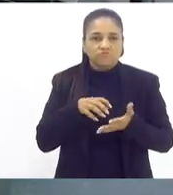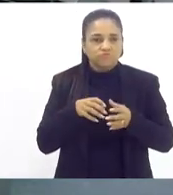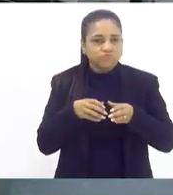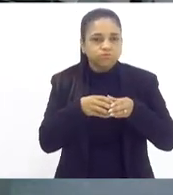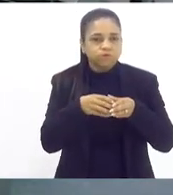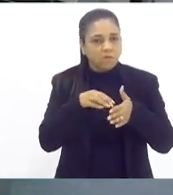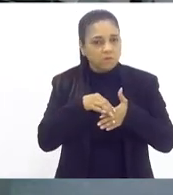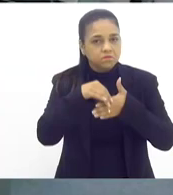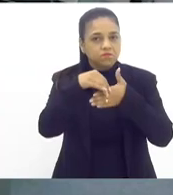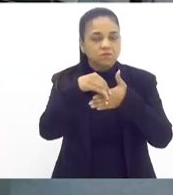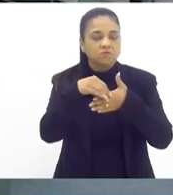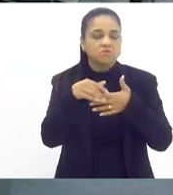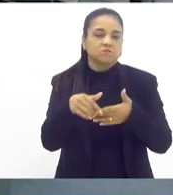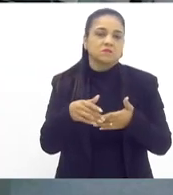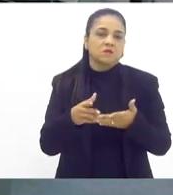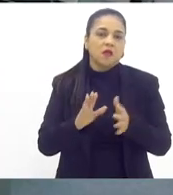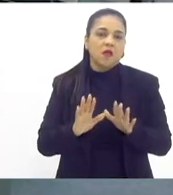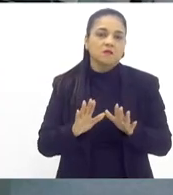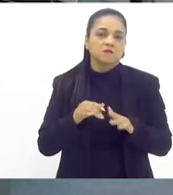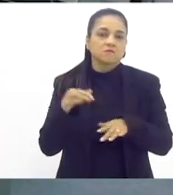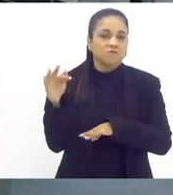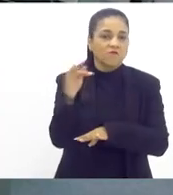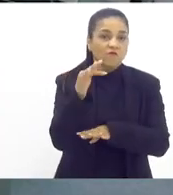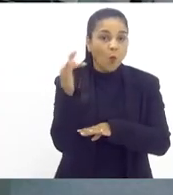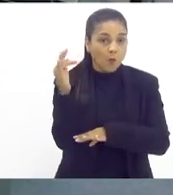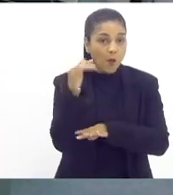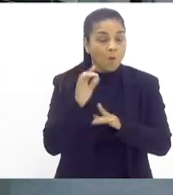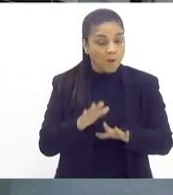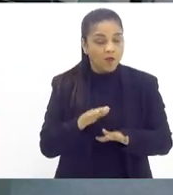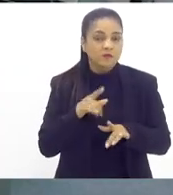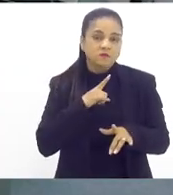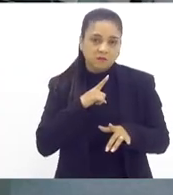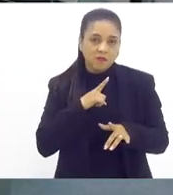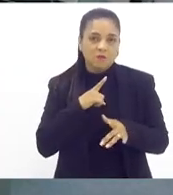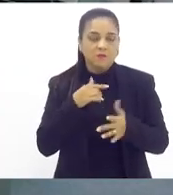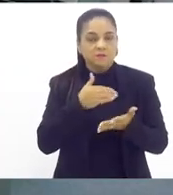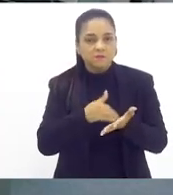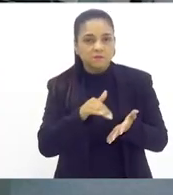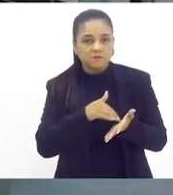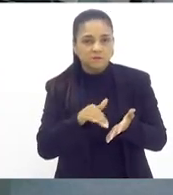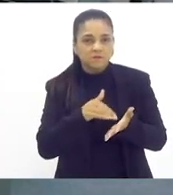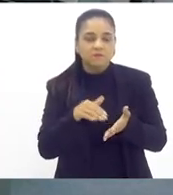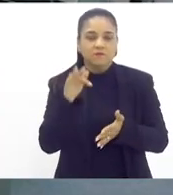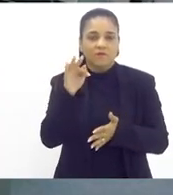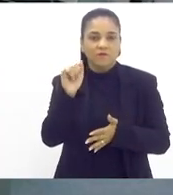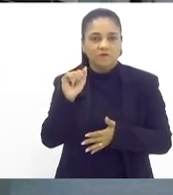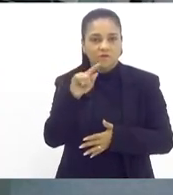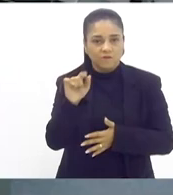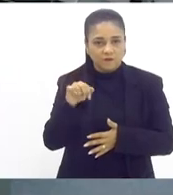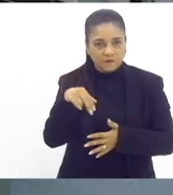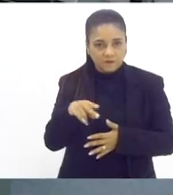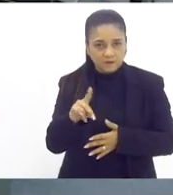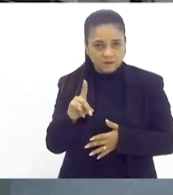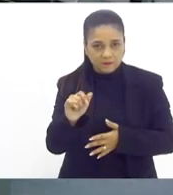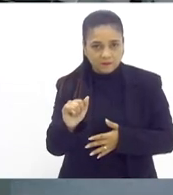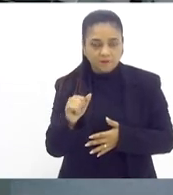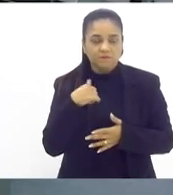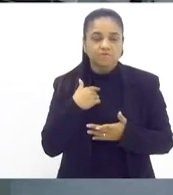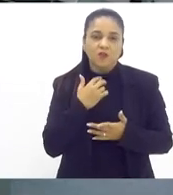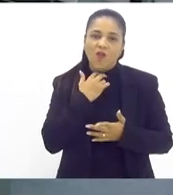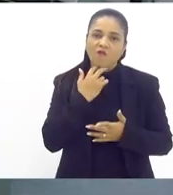aqui da capital, para compor a mesa aqui com a gente, né, tendo aqui a voz aqui dos